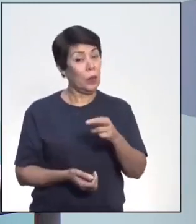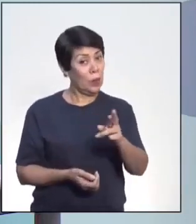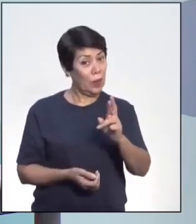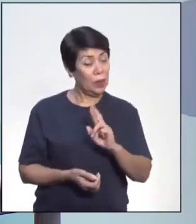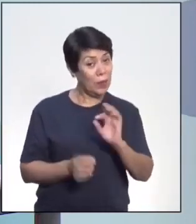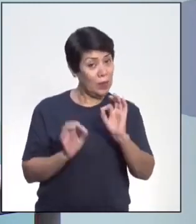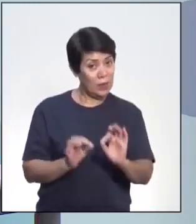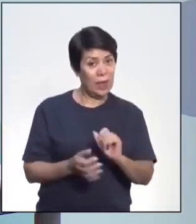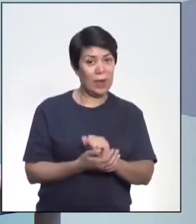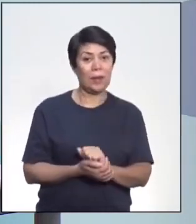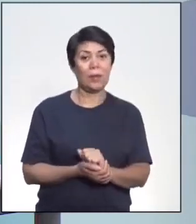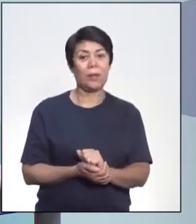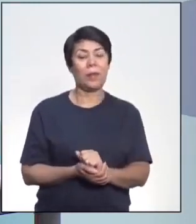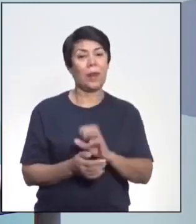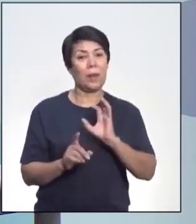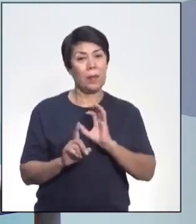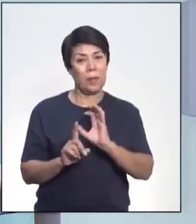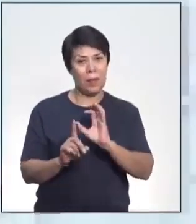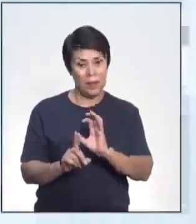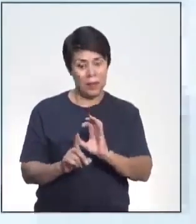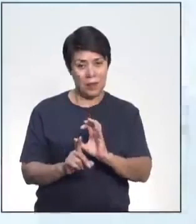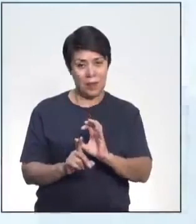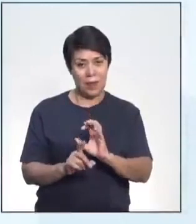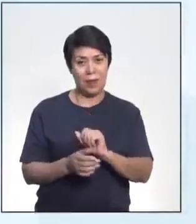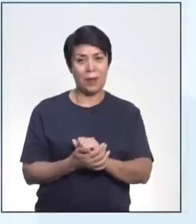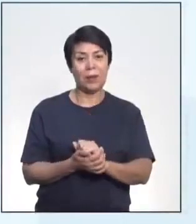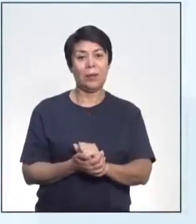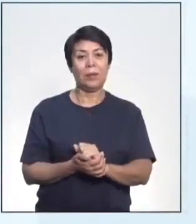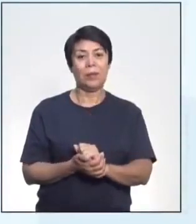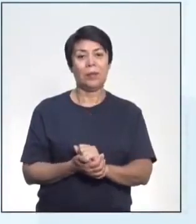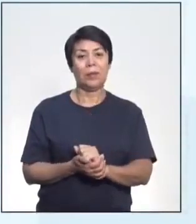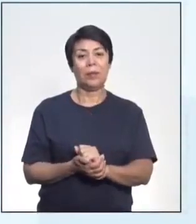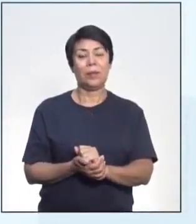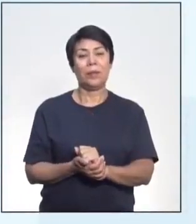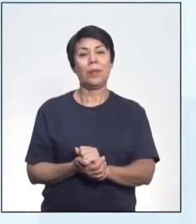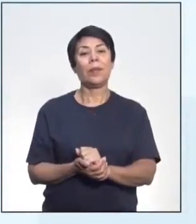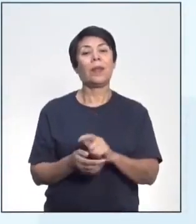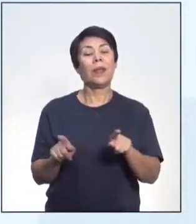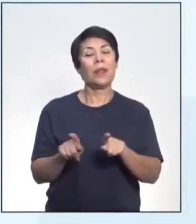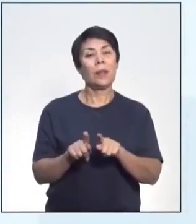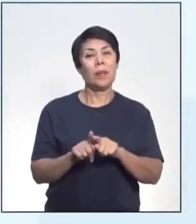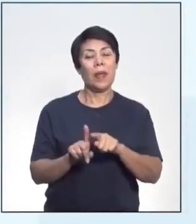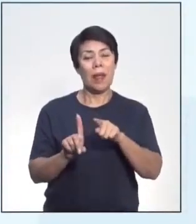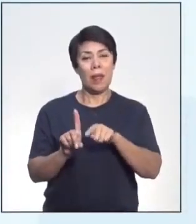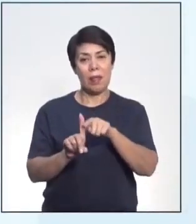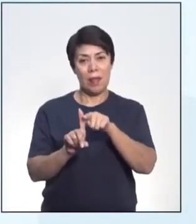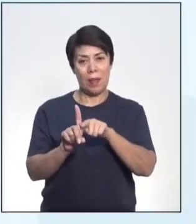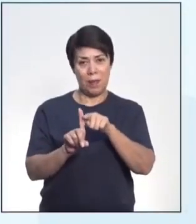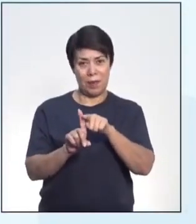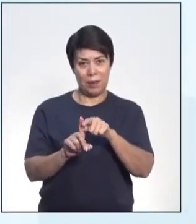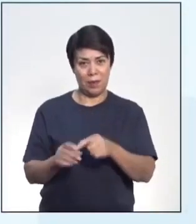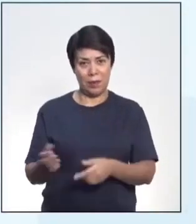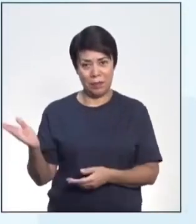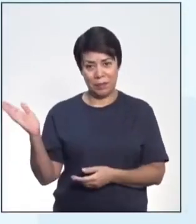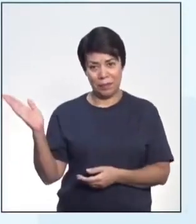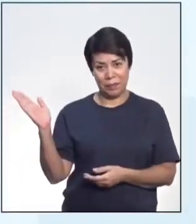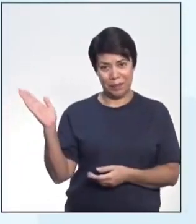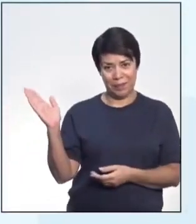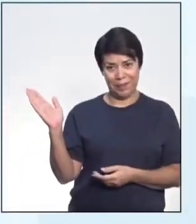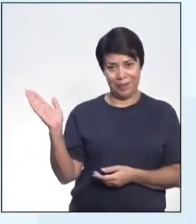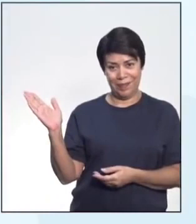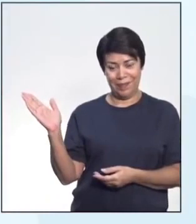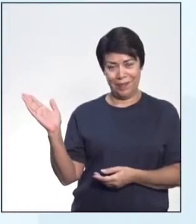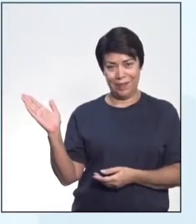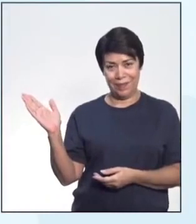melhor condição? Pressão 500 atmosfera, né? 500 atm e temperatura 400 graus Celsius. Cuidado,